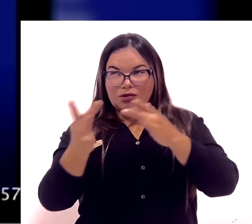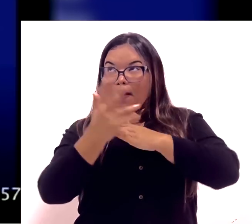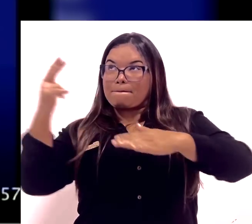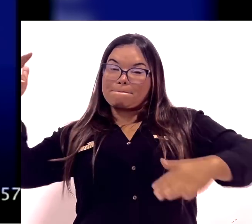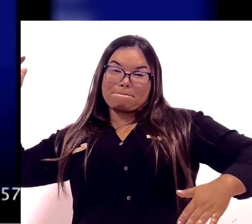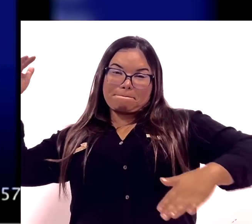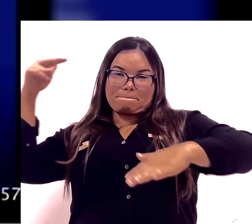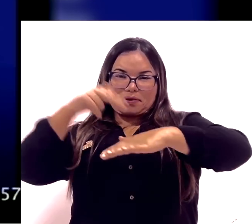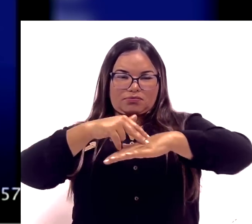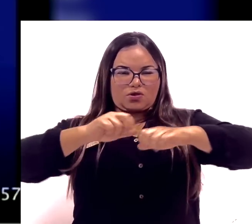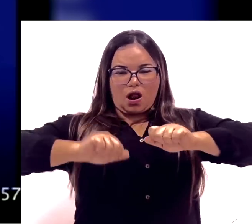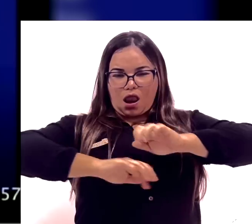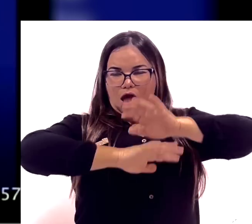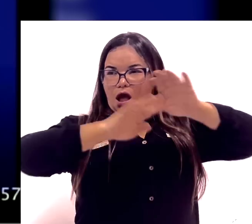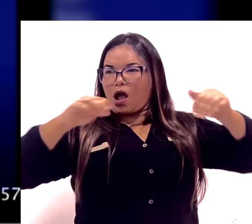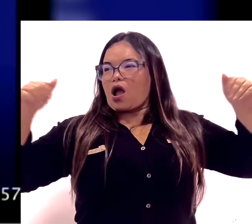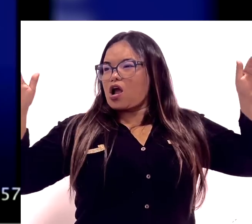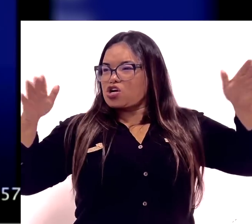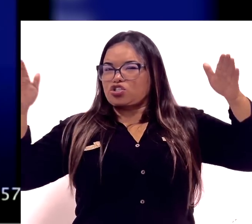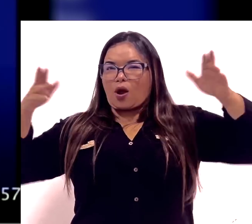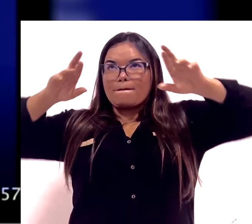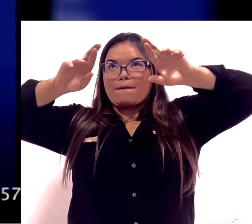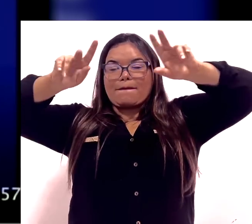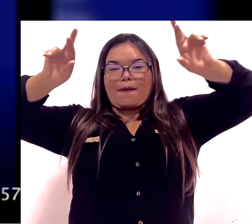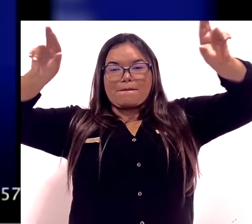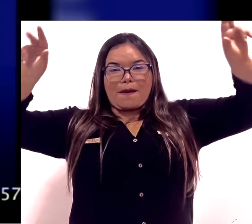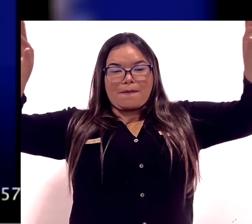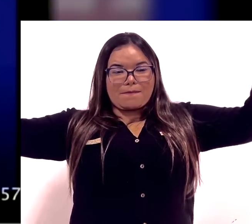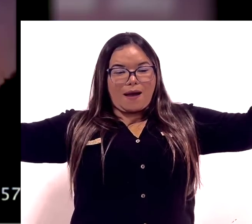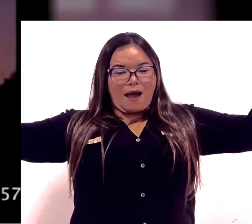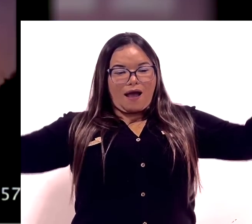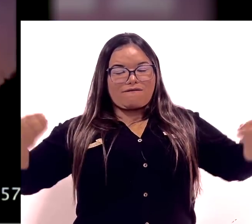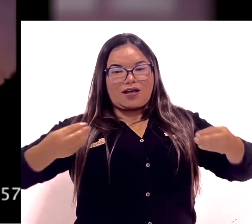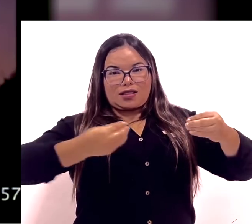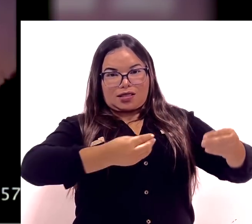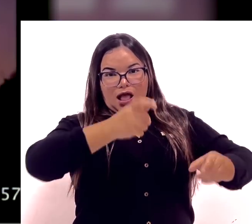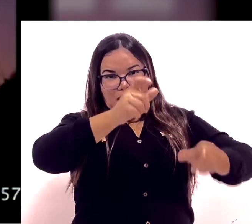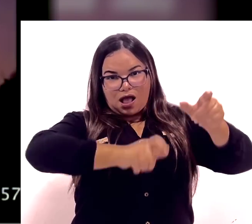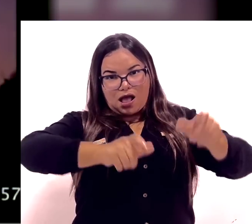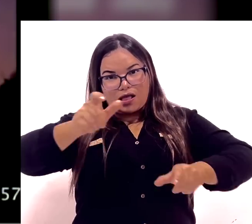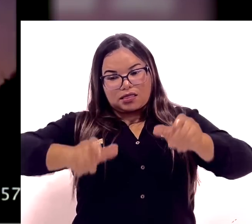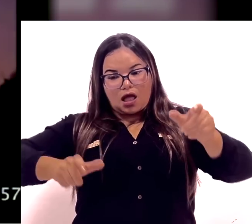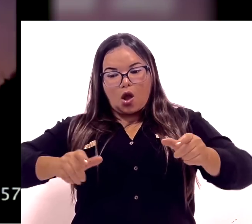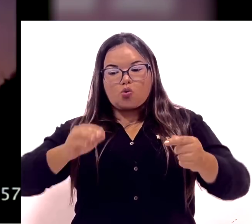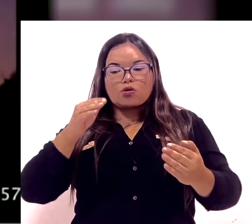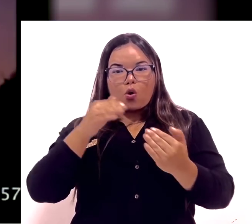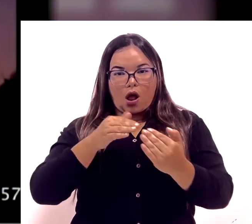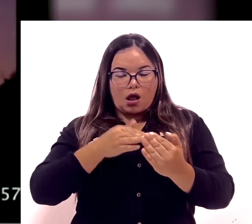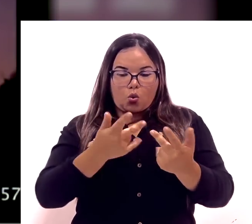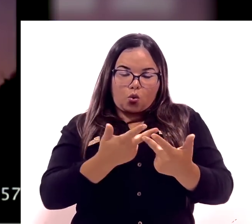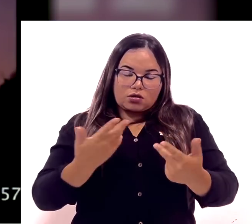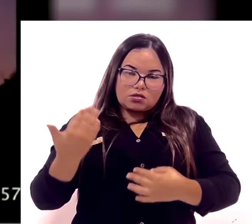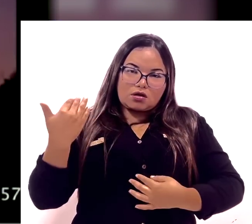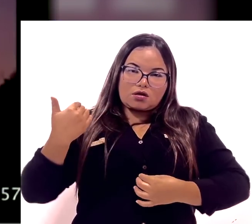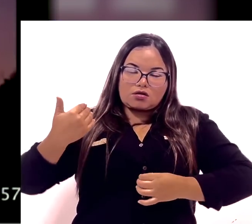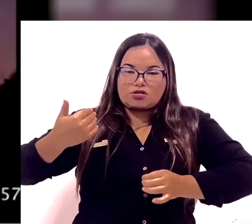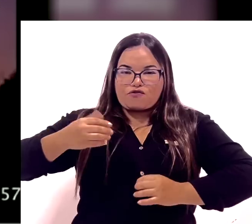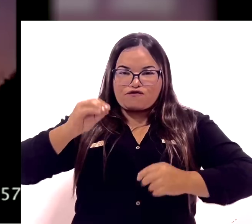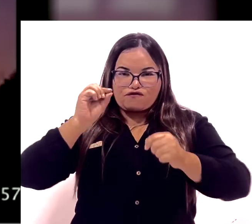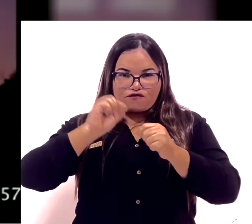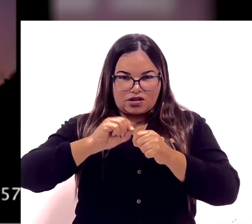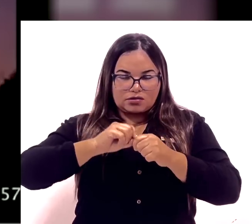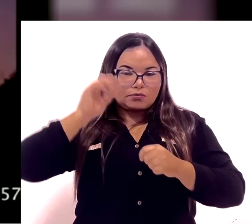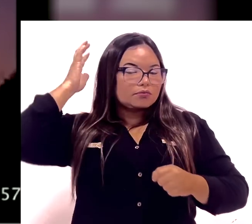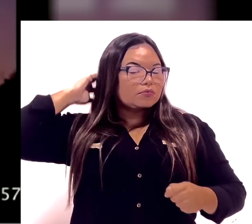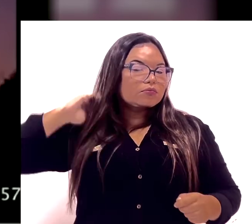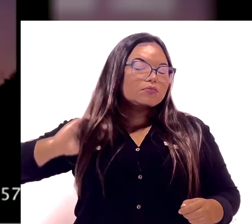seus anjos, e ele então recompensará a cada um de acordo com o que tiver feito. A majestade dos reinos